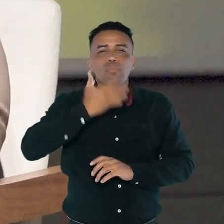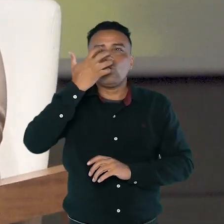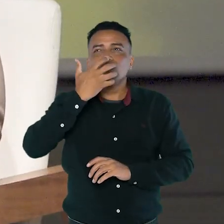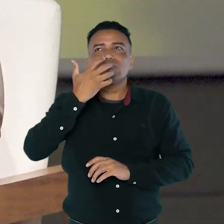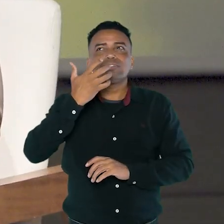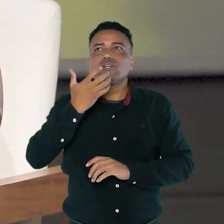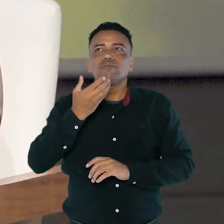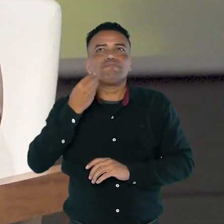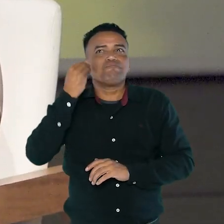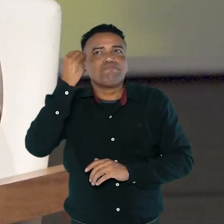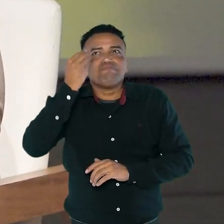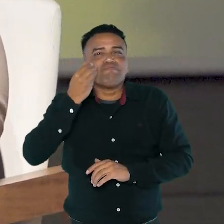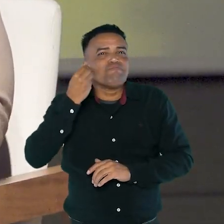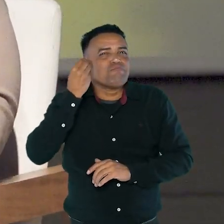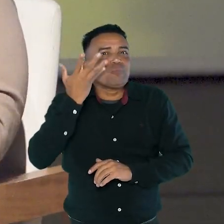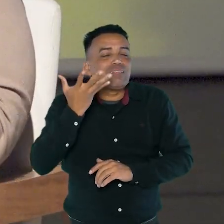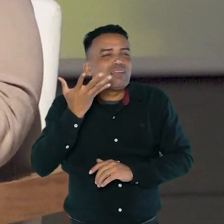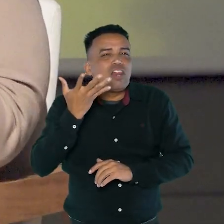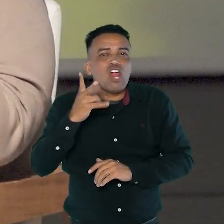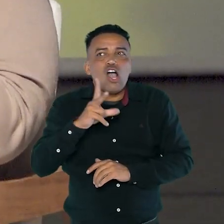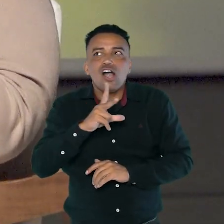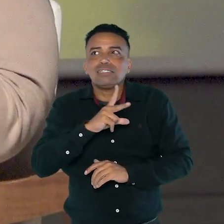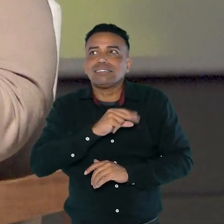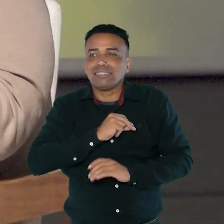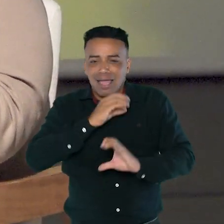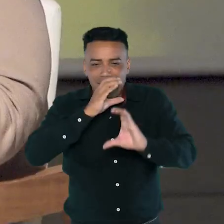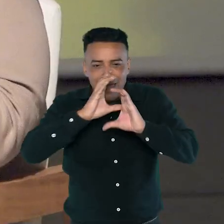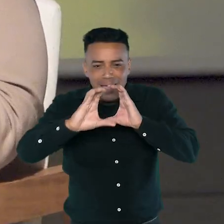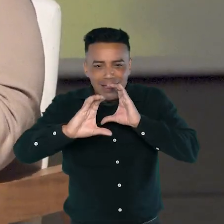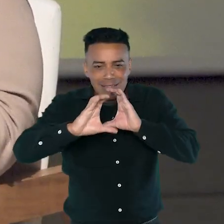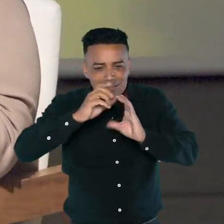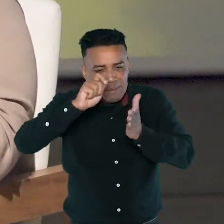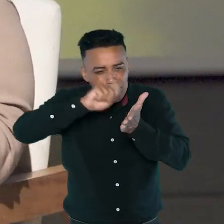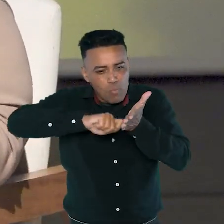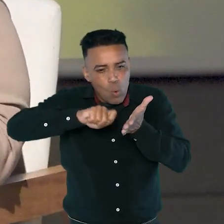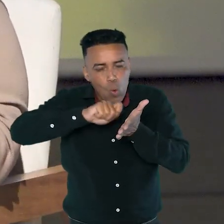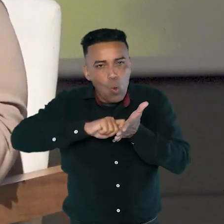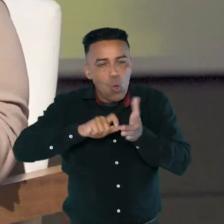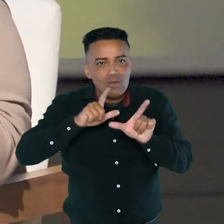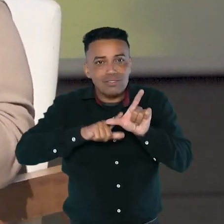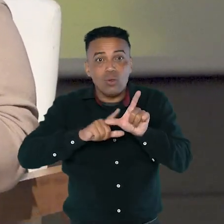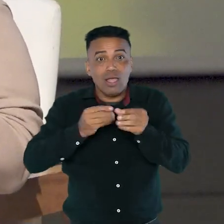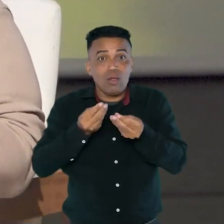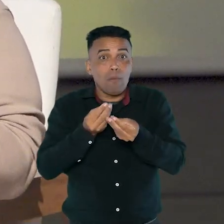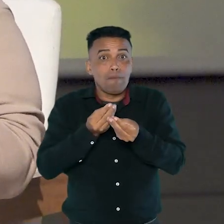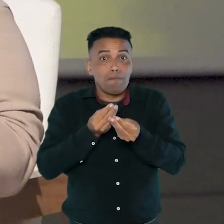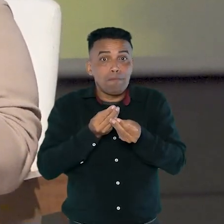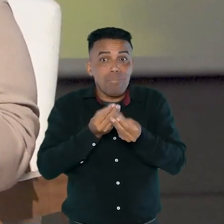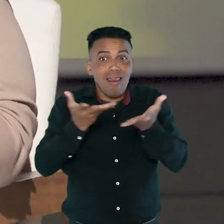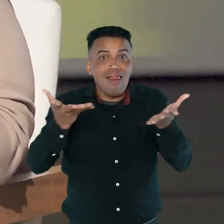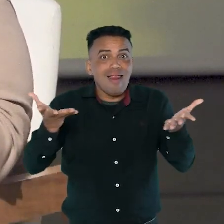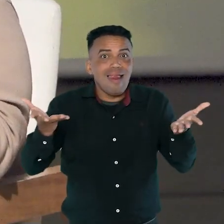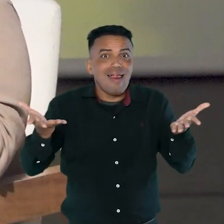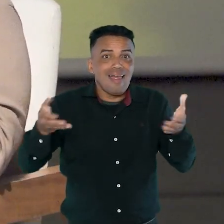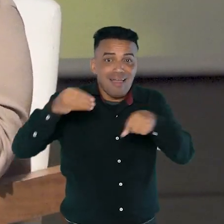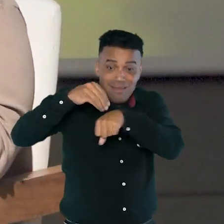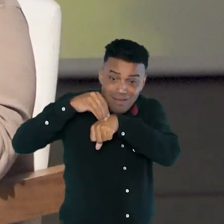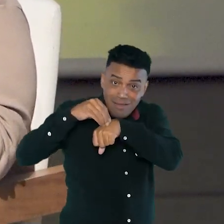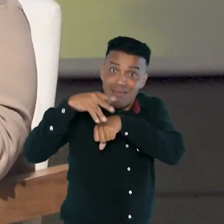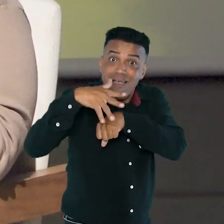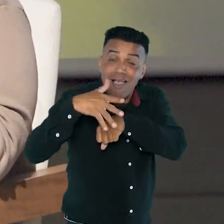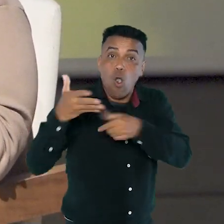que eu provei. E, nossa, essa tá demais, eu vou compartilhar essa hoje.